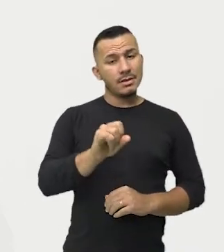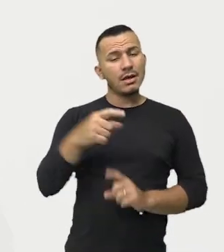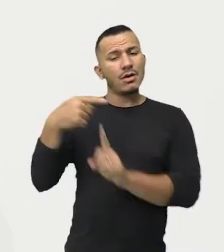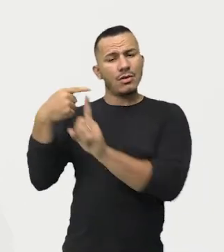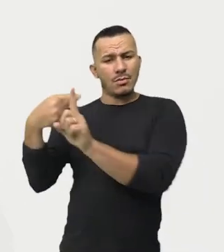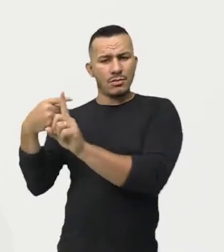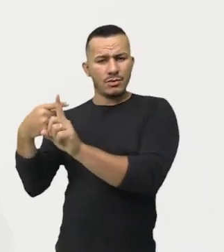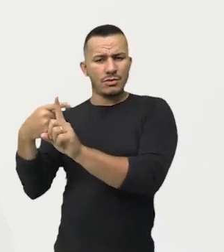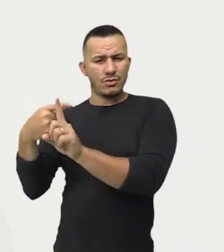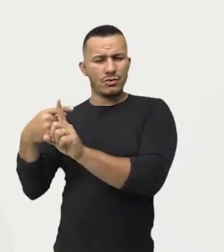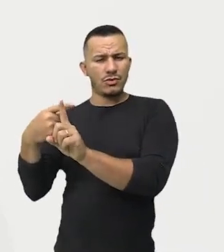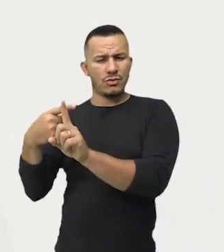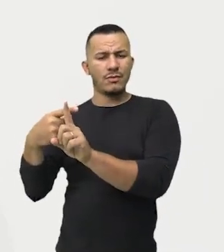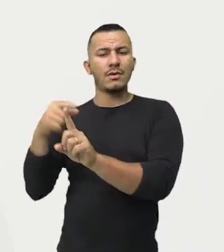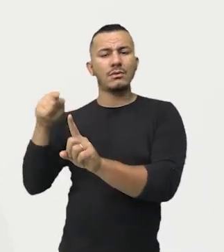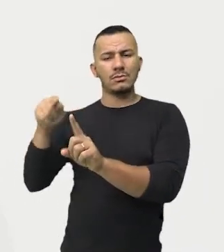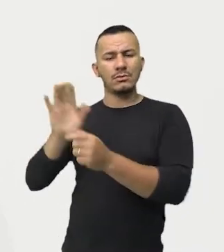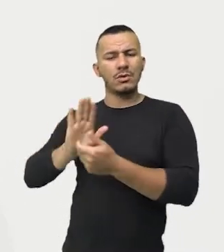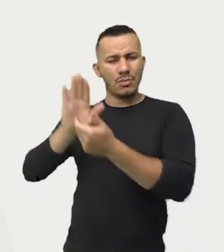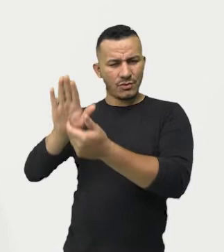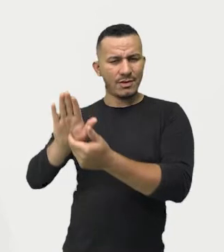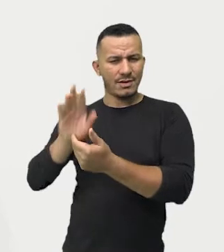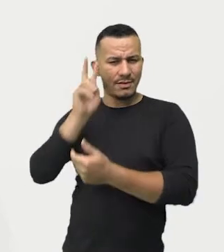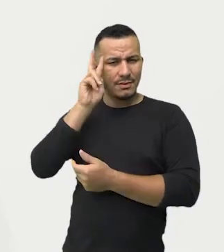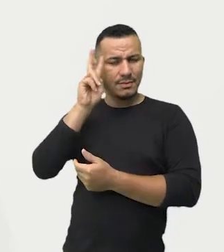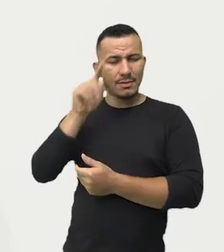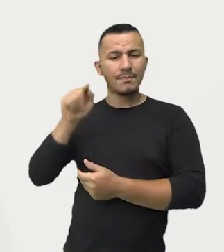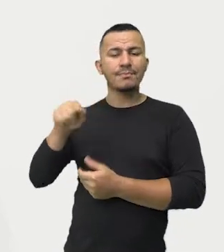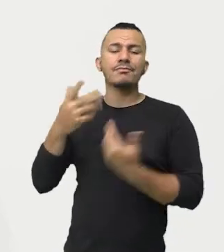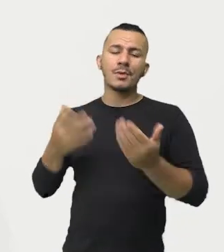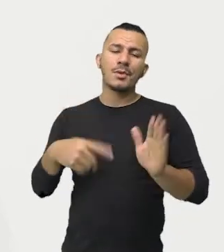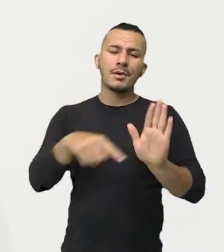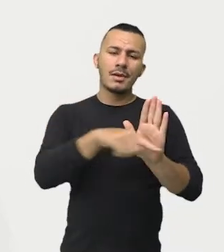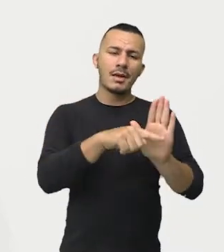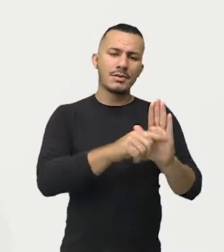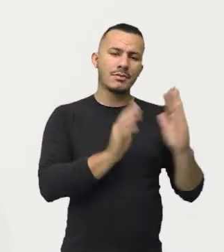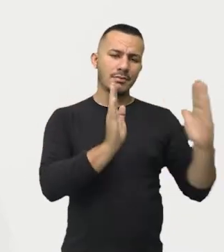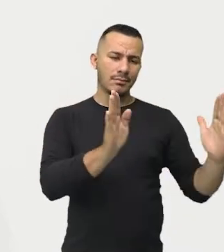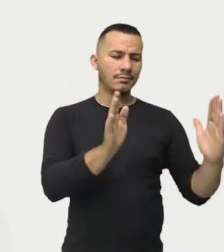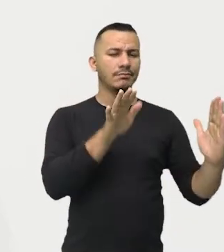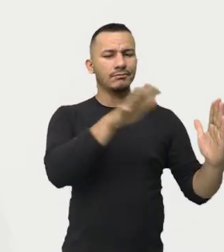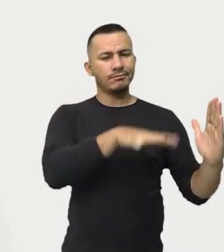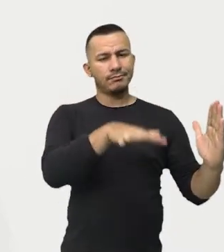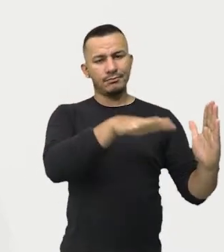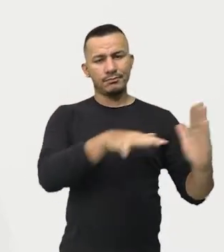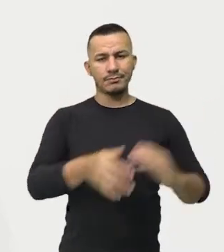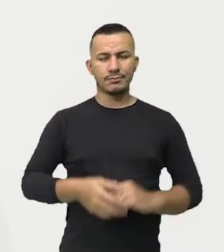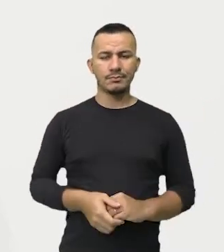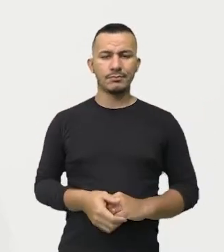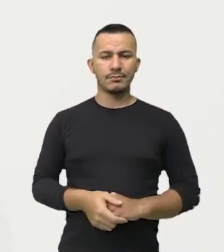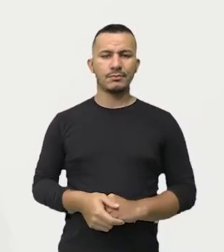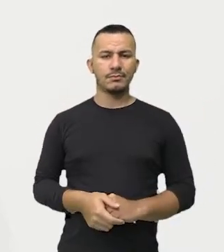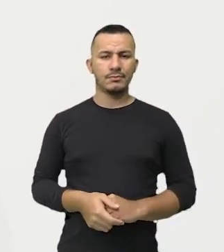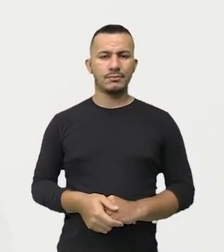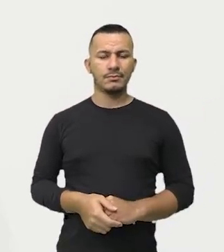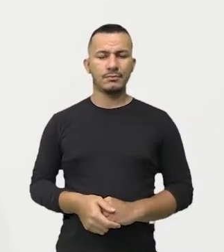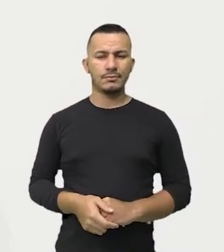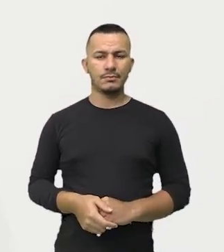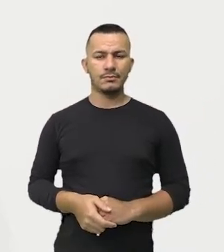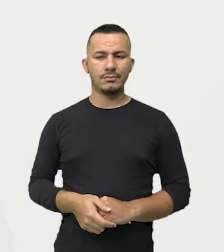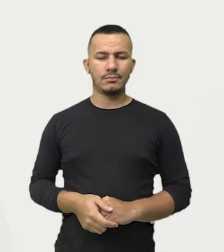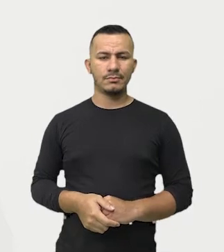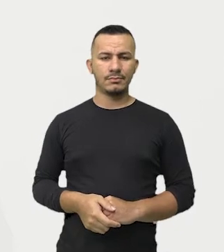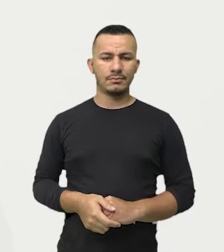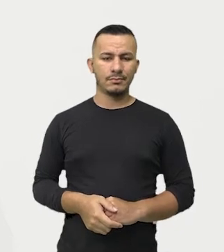positiva, como na cartela anterior a gente representou na parte positiva, e como é negativa, então a gente vai representar na parte negativa.